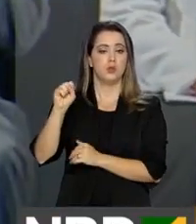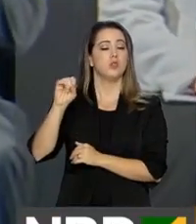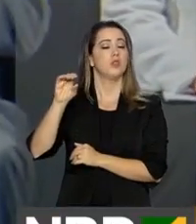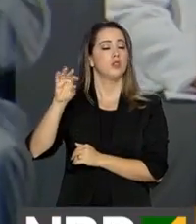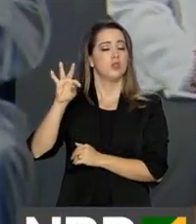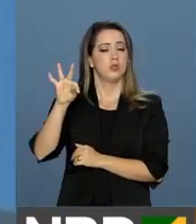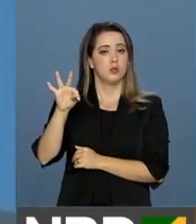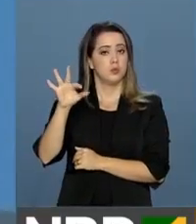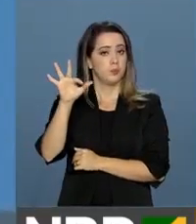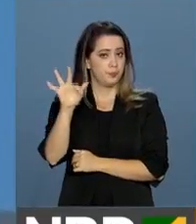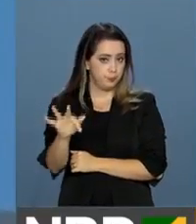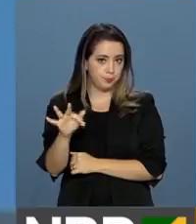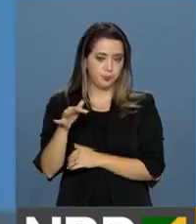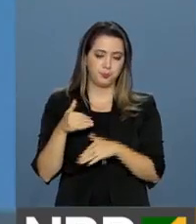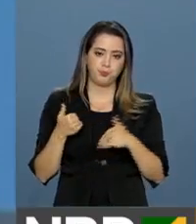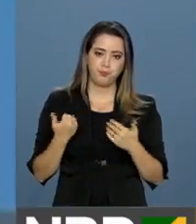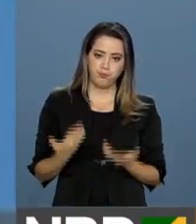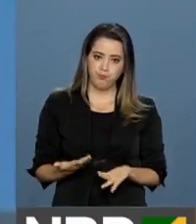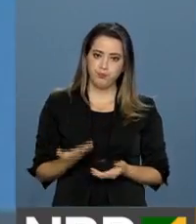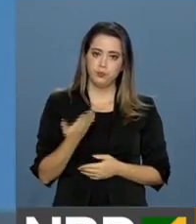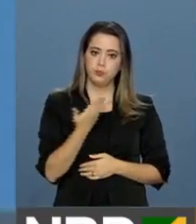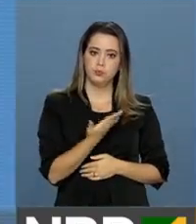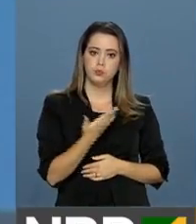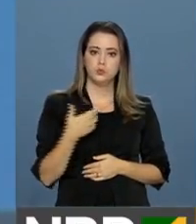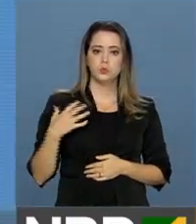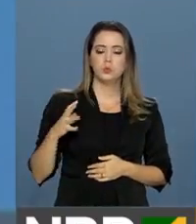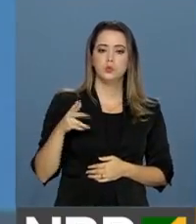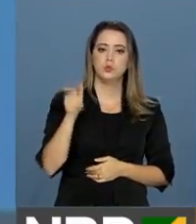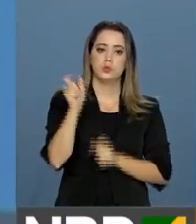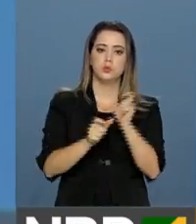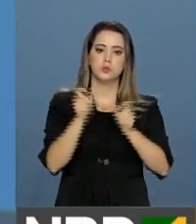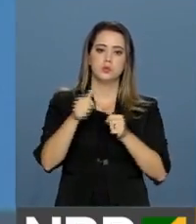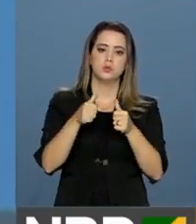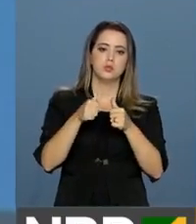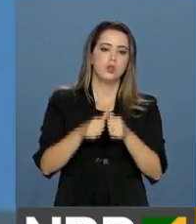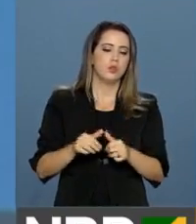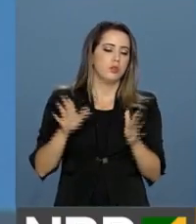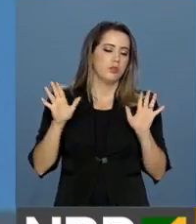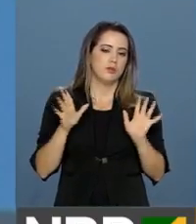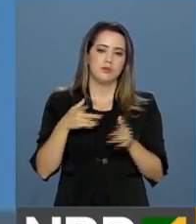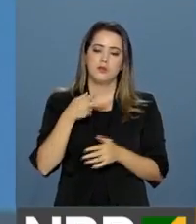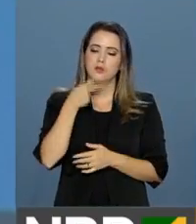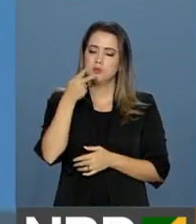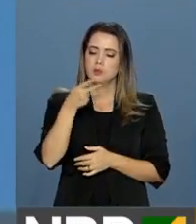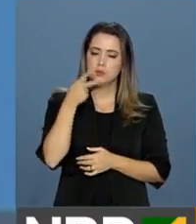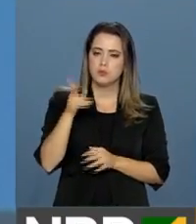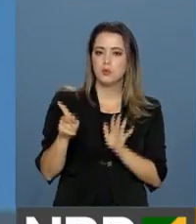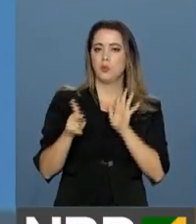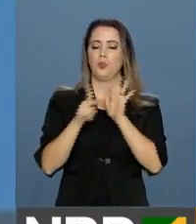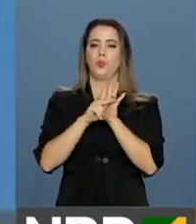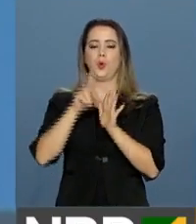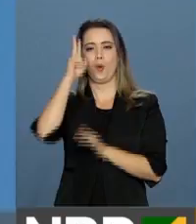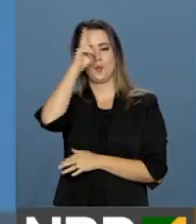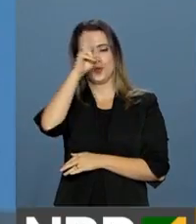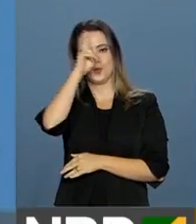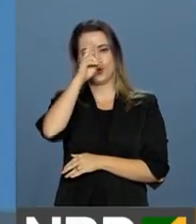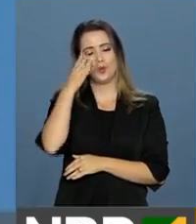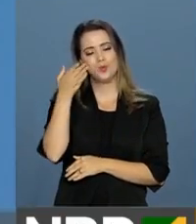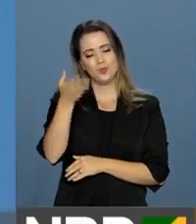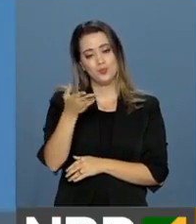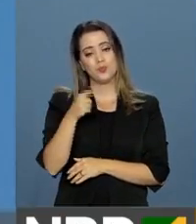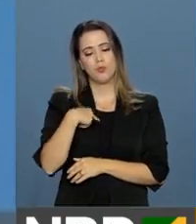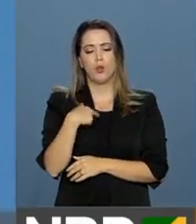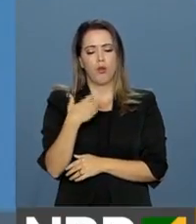e como aqui todos estão muito informalmente contando um pouco da sua história a presidente encaminhou se